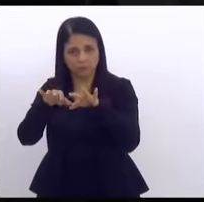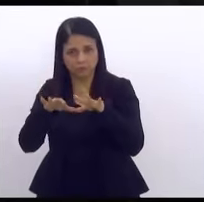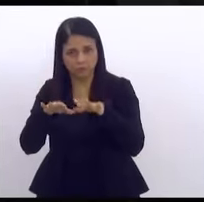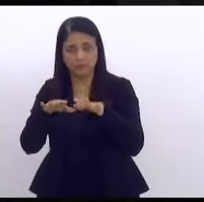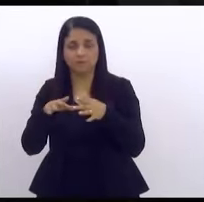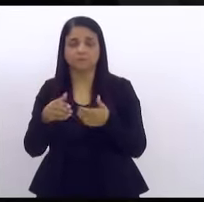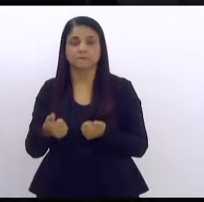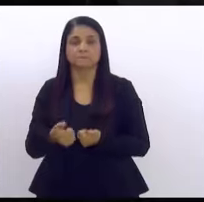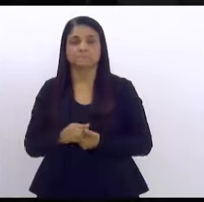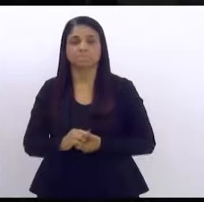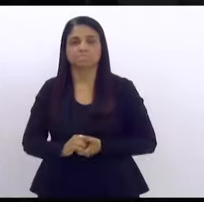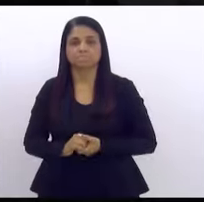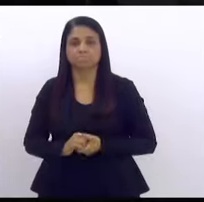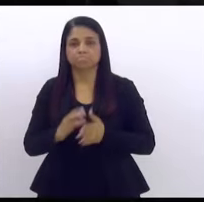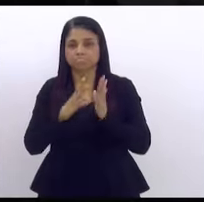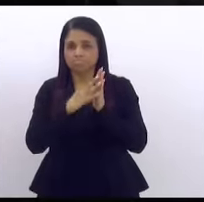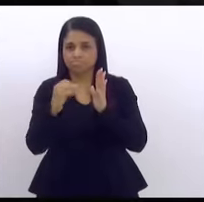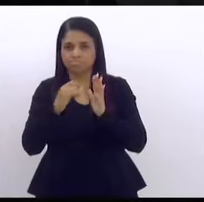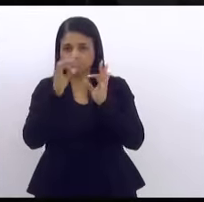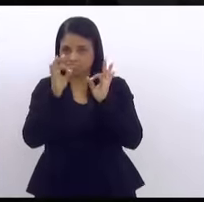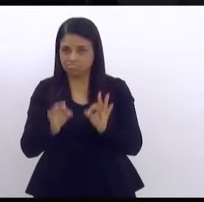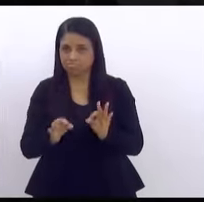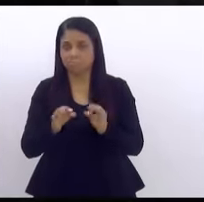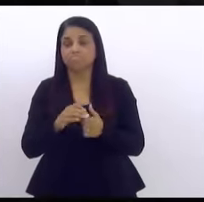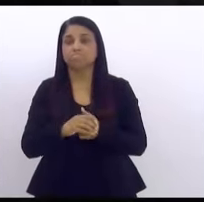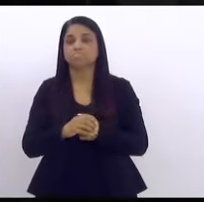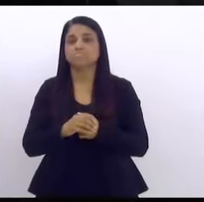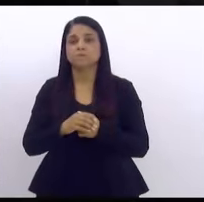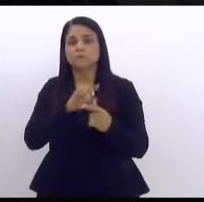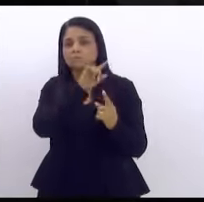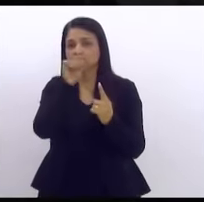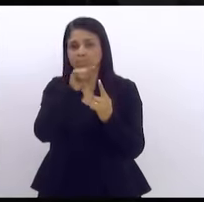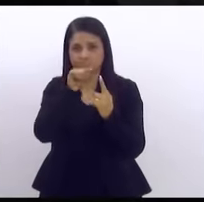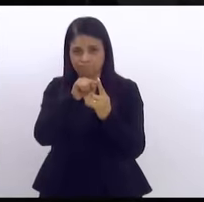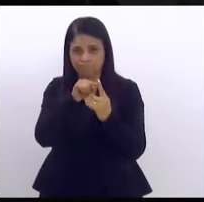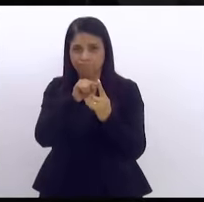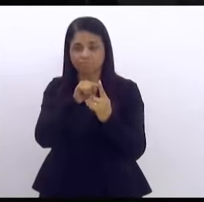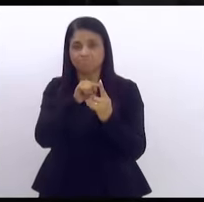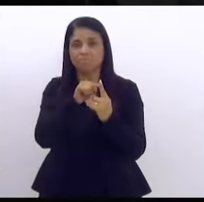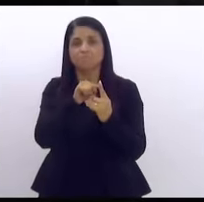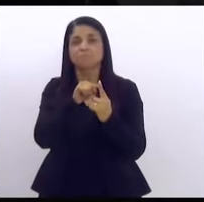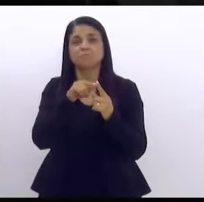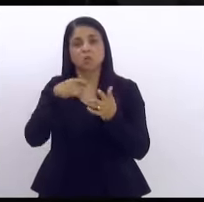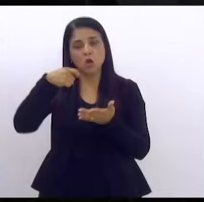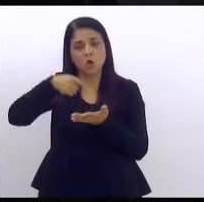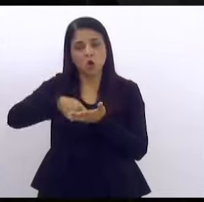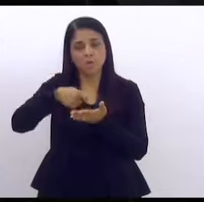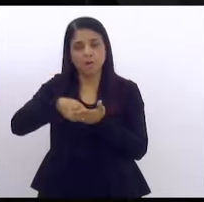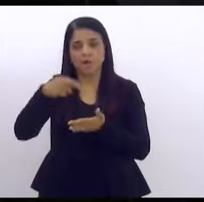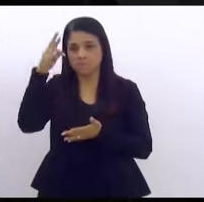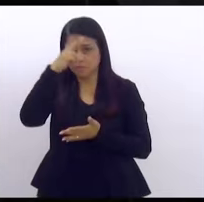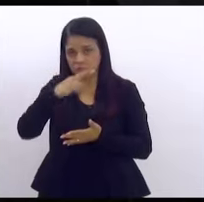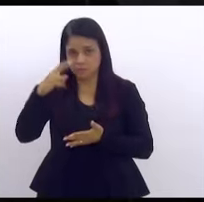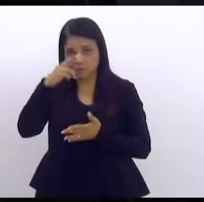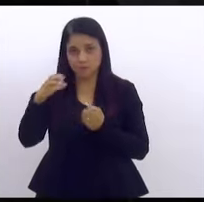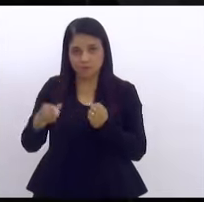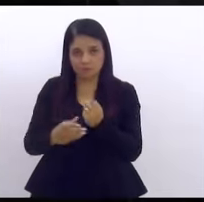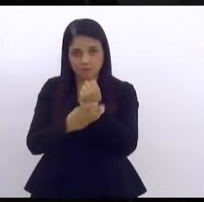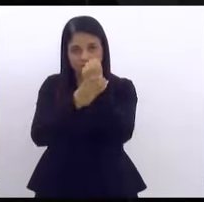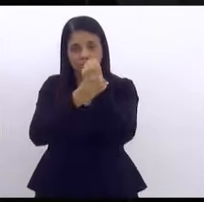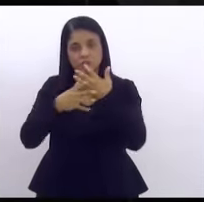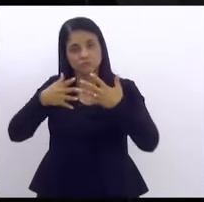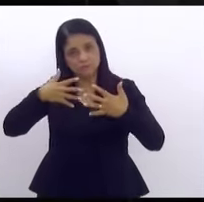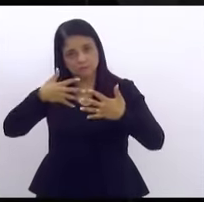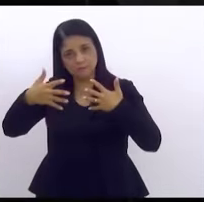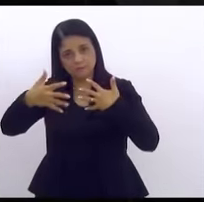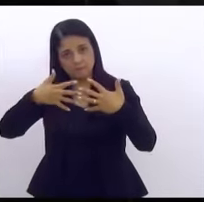aí, por ser um plano de intenções, a gente precisa cobrar, monitorar e garantir a sua